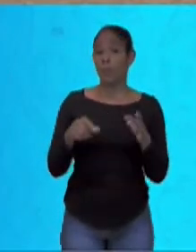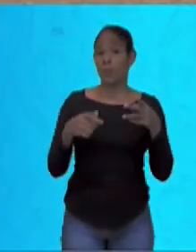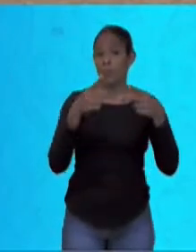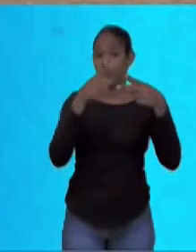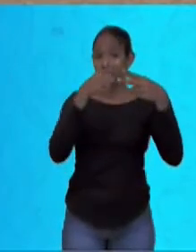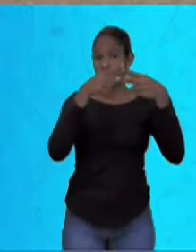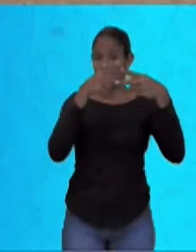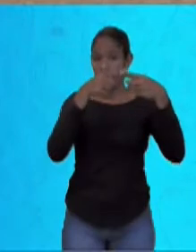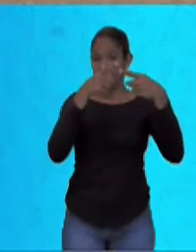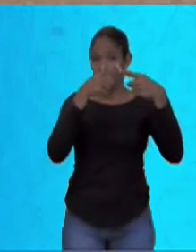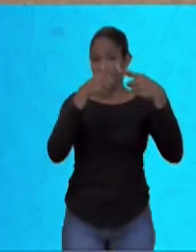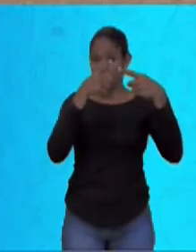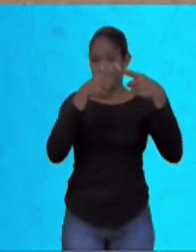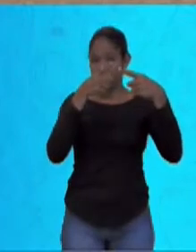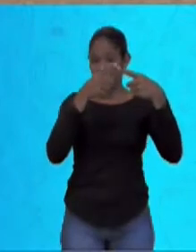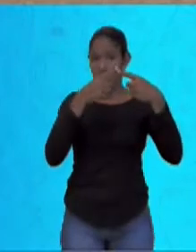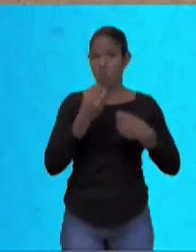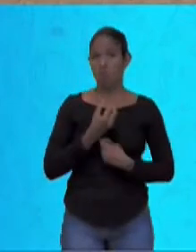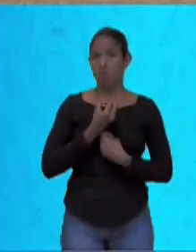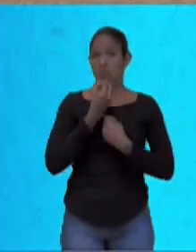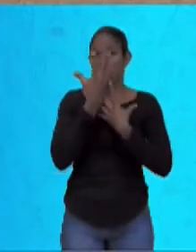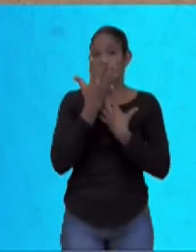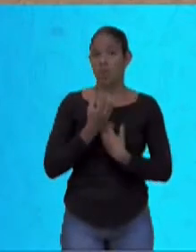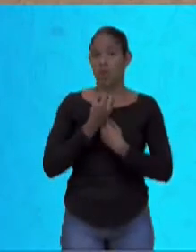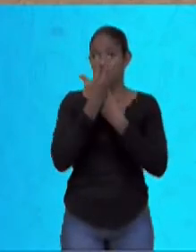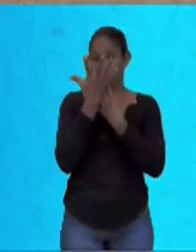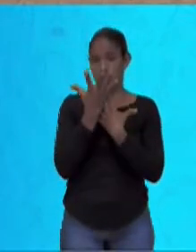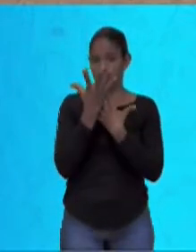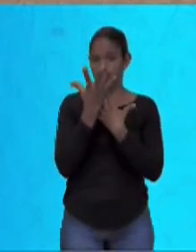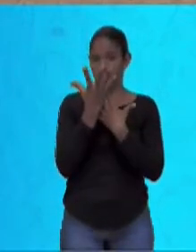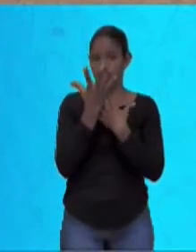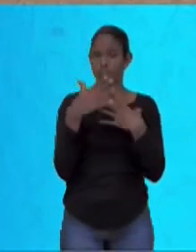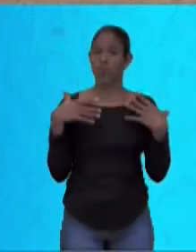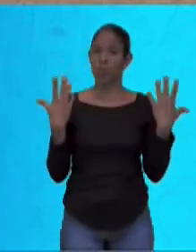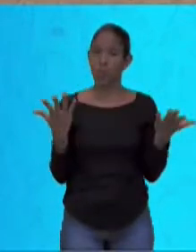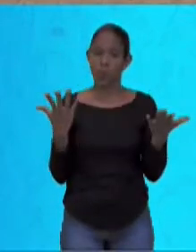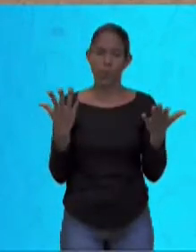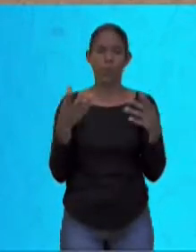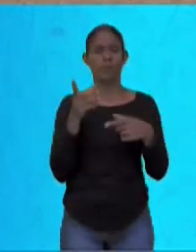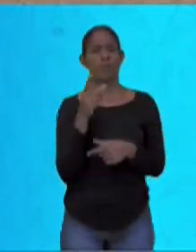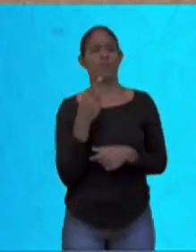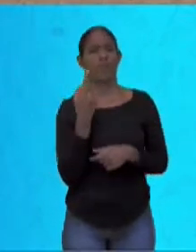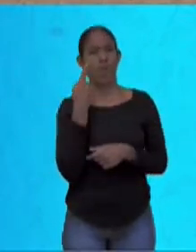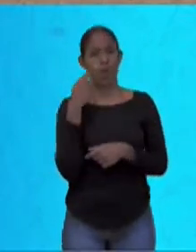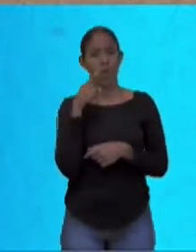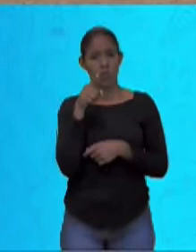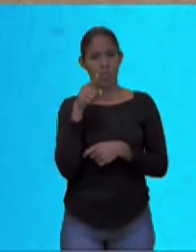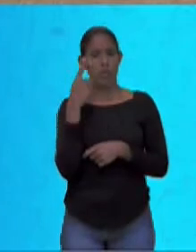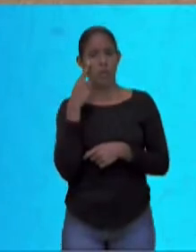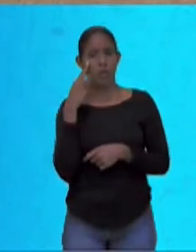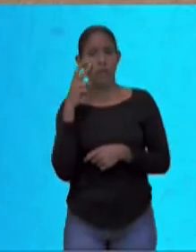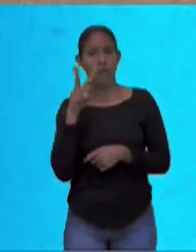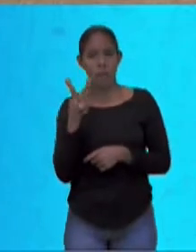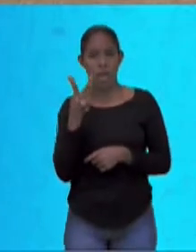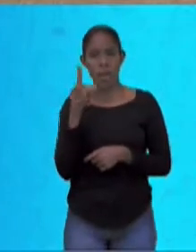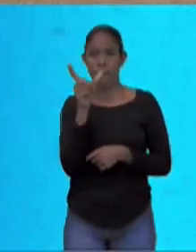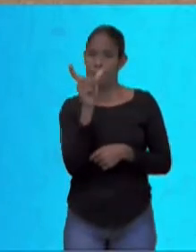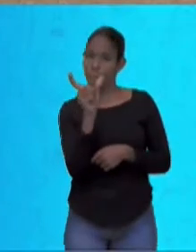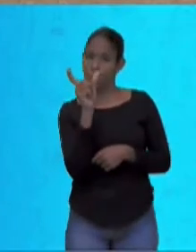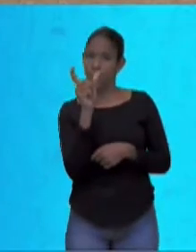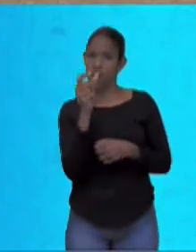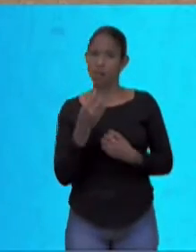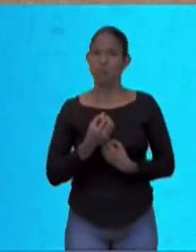Quando você escuta essa palavra poema, tenho certeza que você lembra de algo de sentimento,